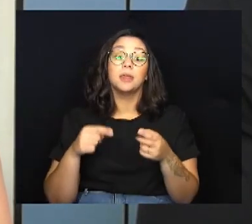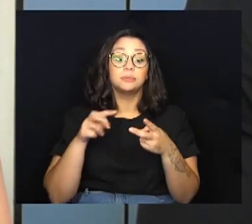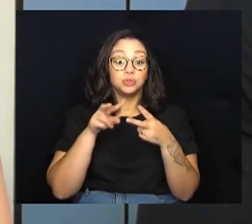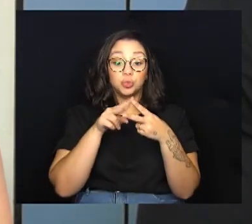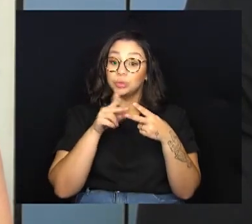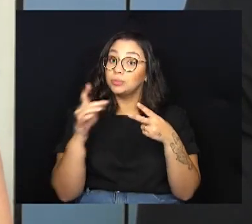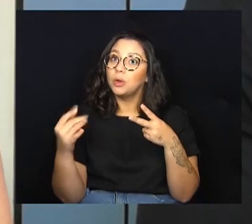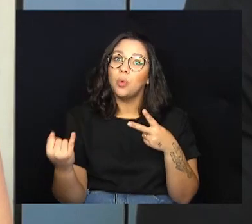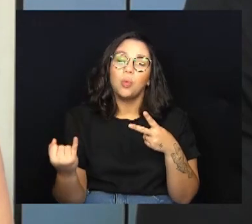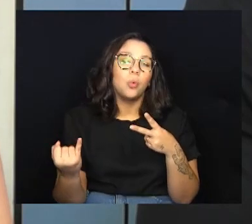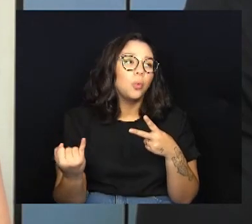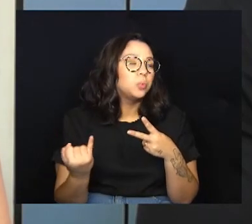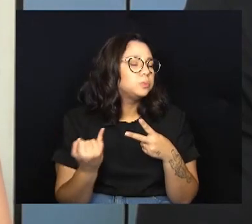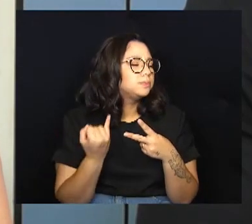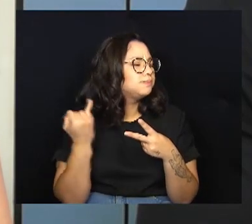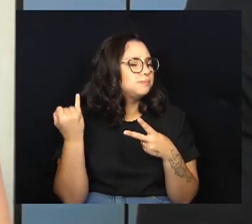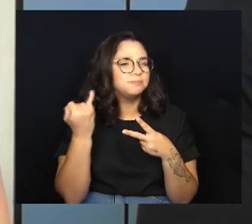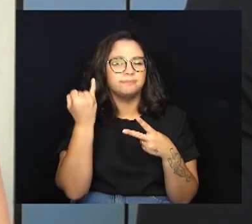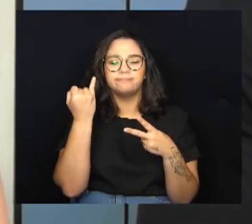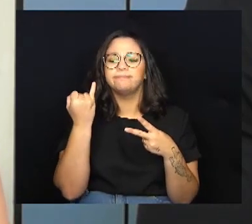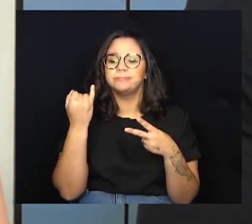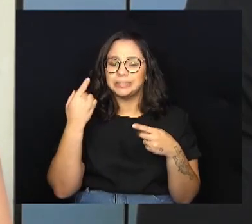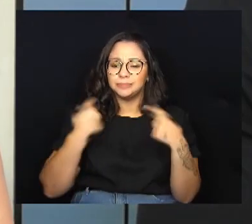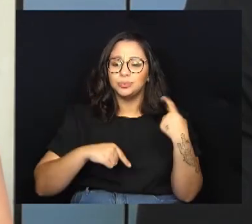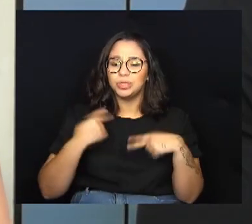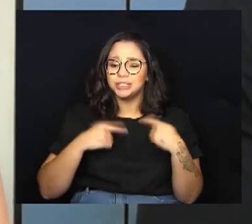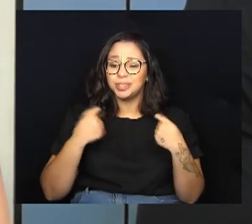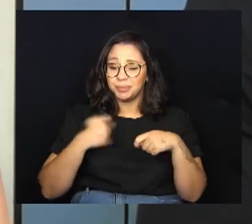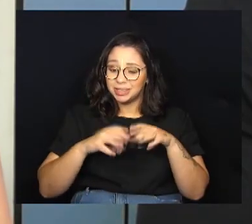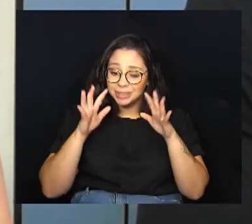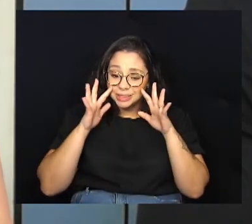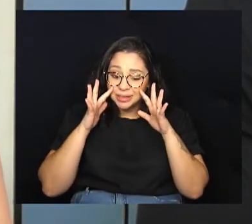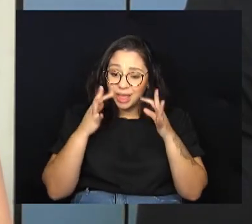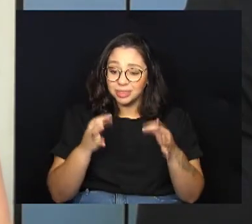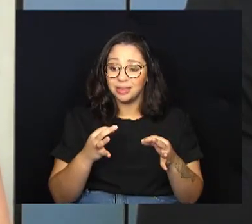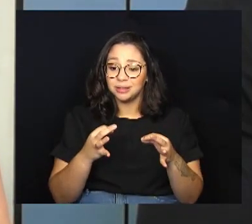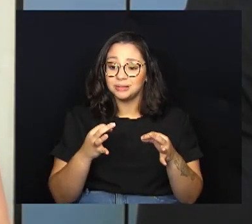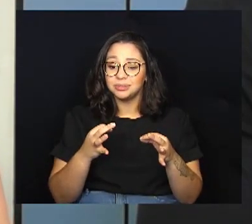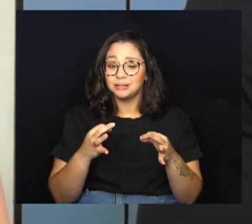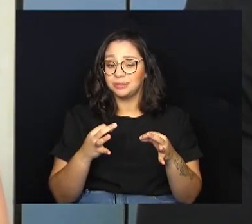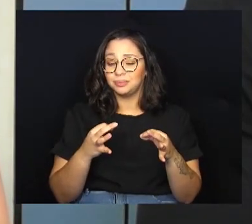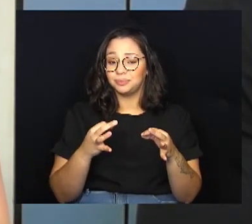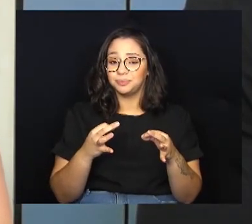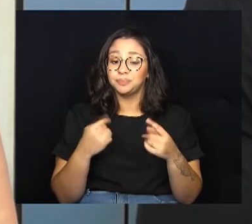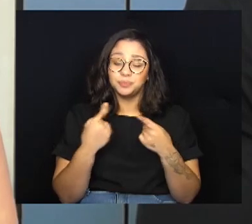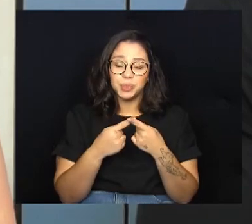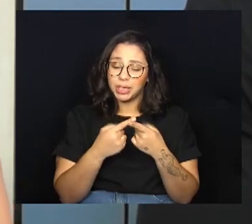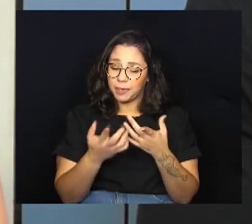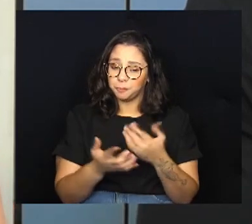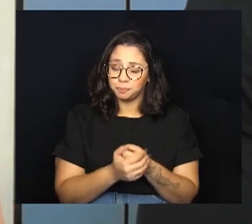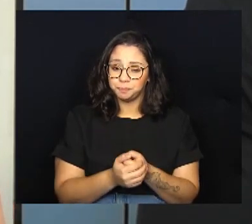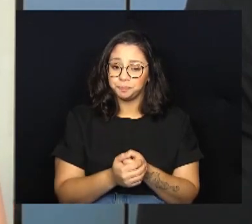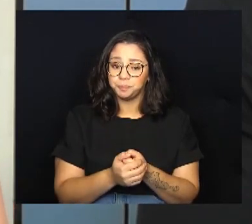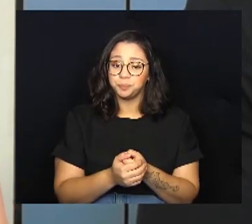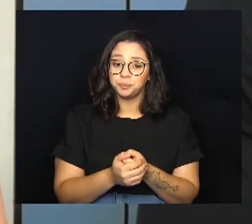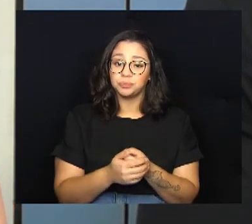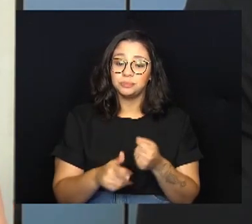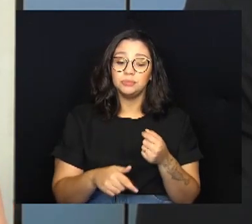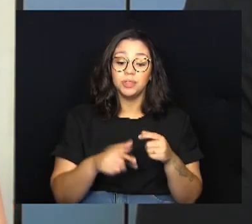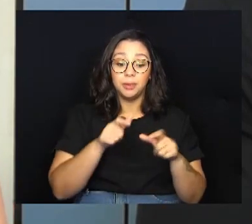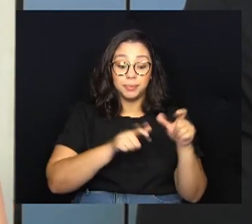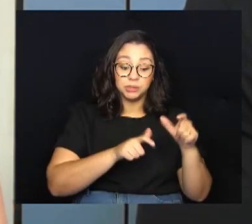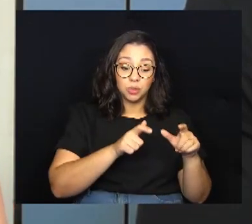serviços, mas para além disso também no monitoramento e avaliação sobre os recursos financeiros destinados e também